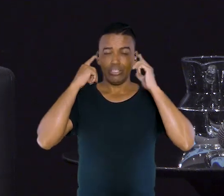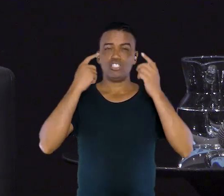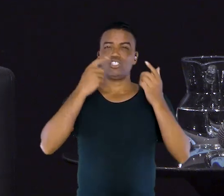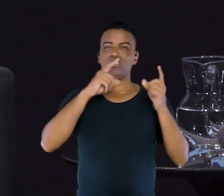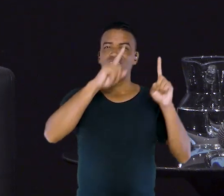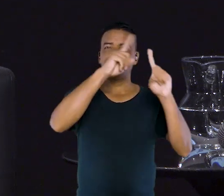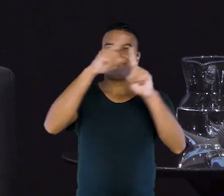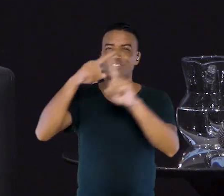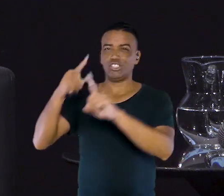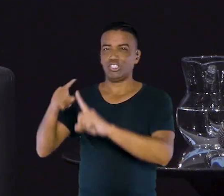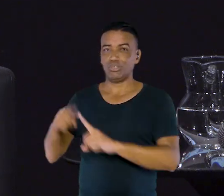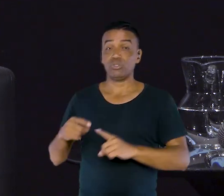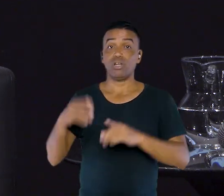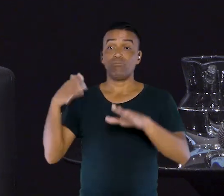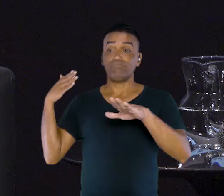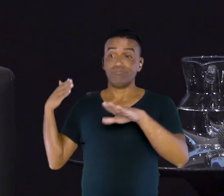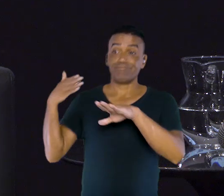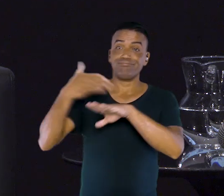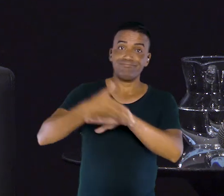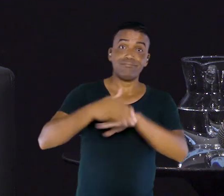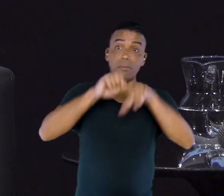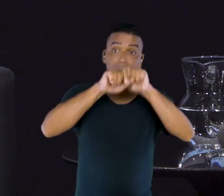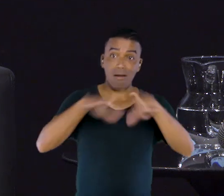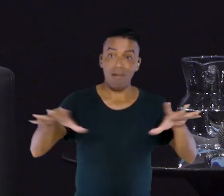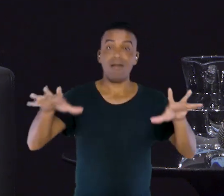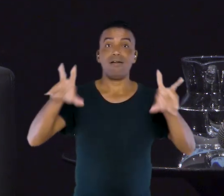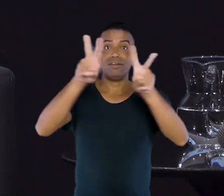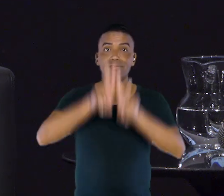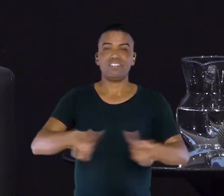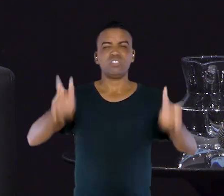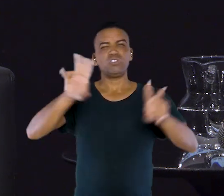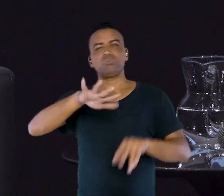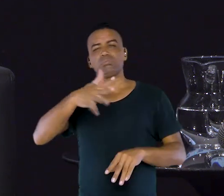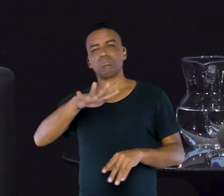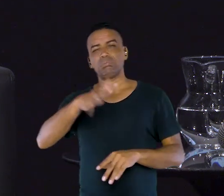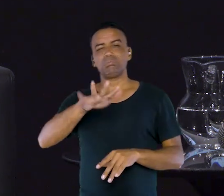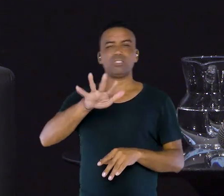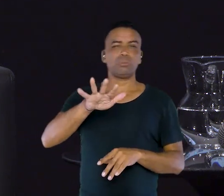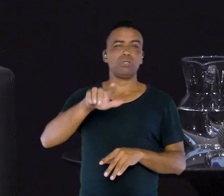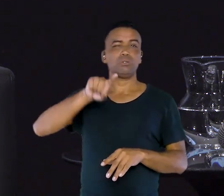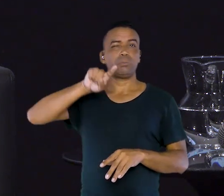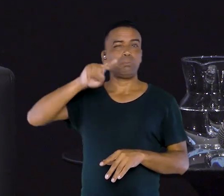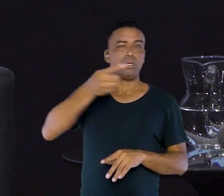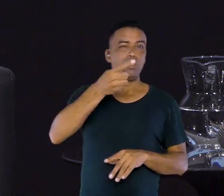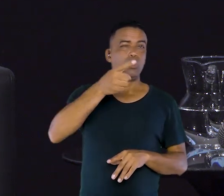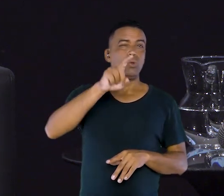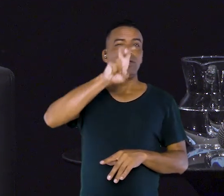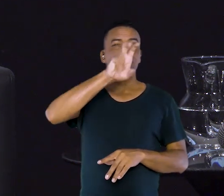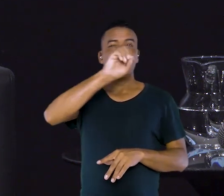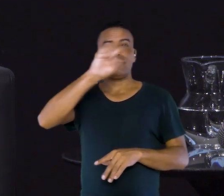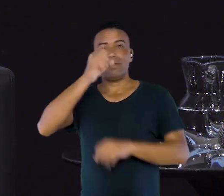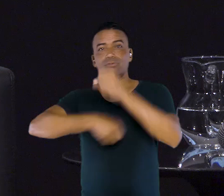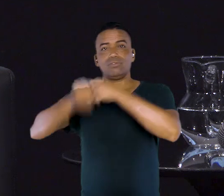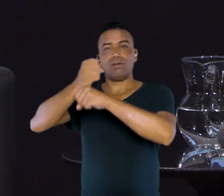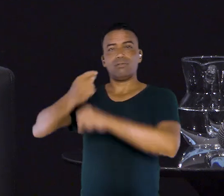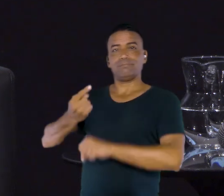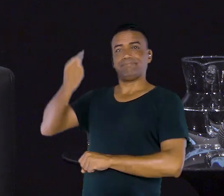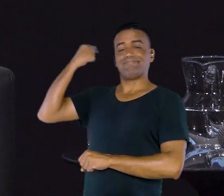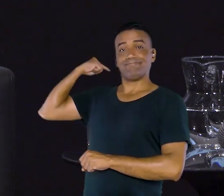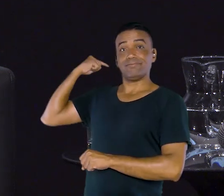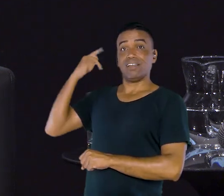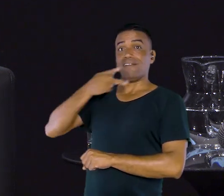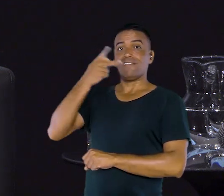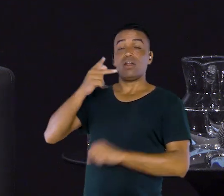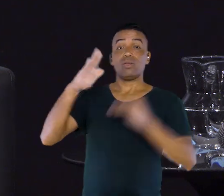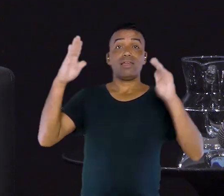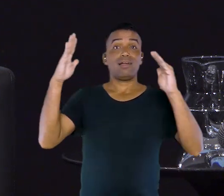e Caingangue começaram a ocupar essa região de maneira mais visível, a partir de mais ou menos, pelo menos uns 1.500 anos atrás, e fazer